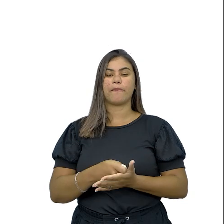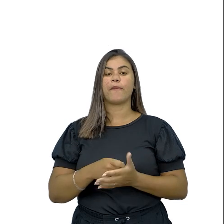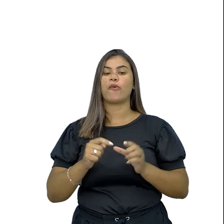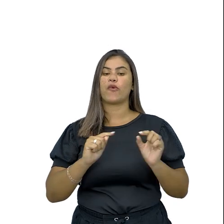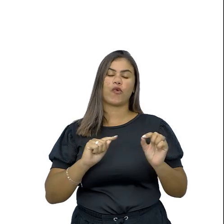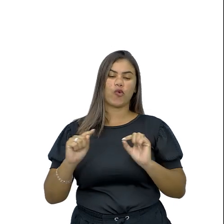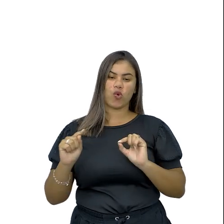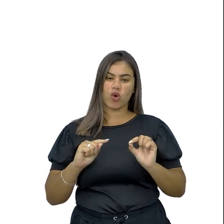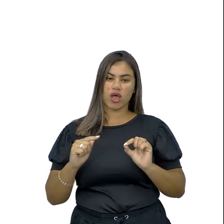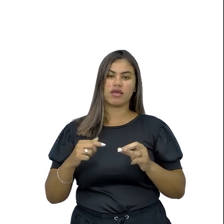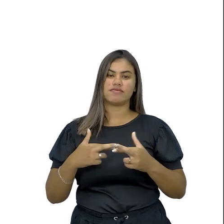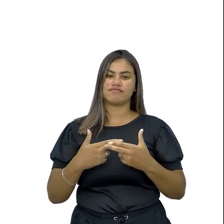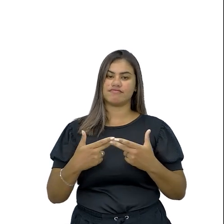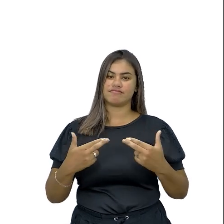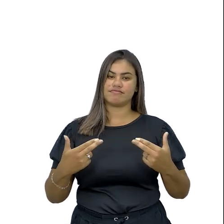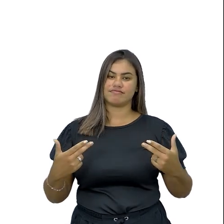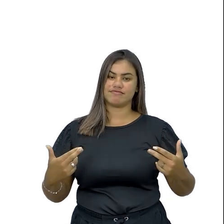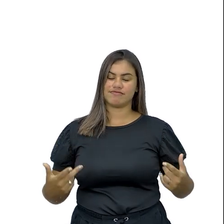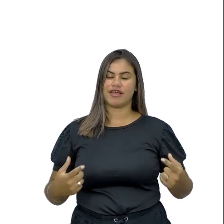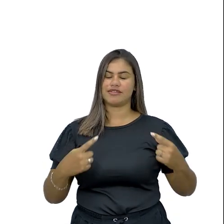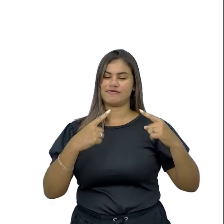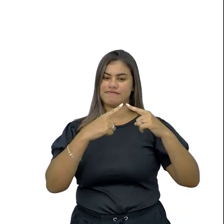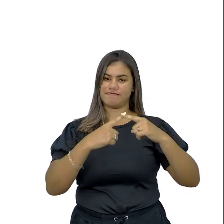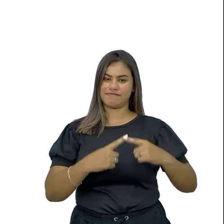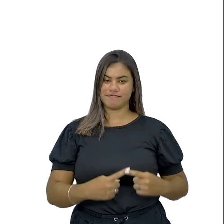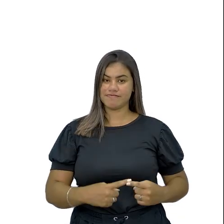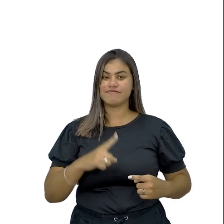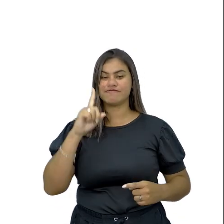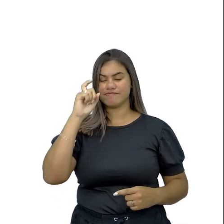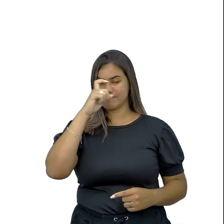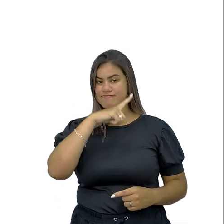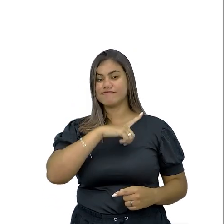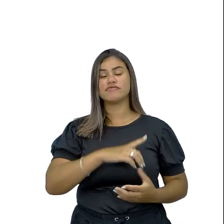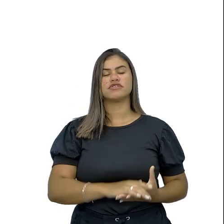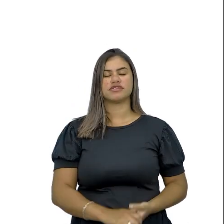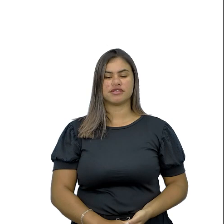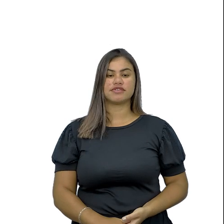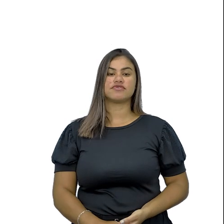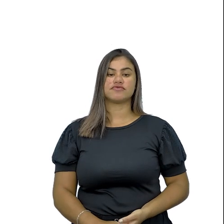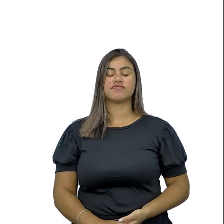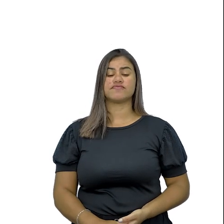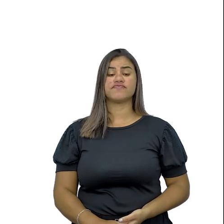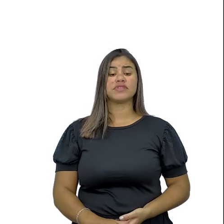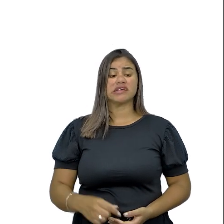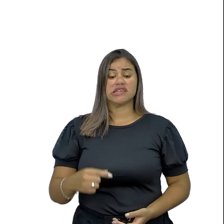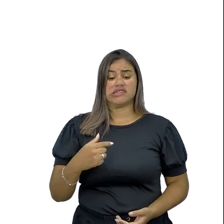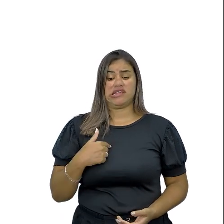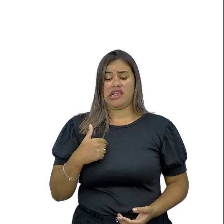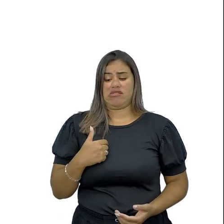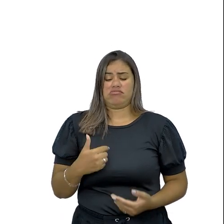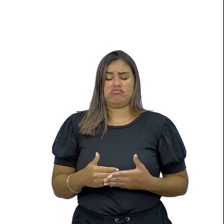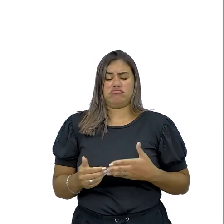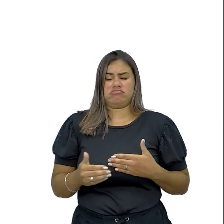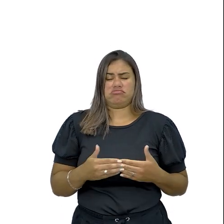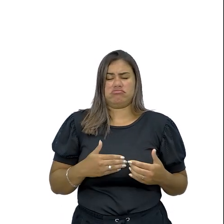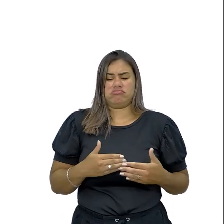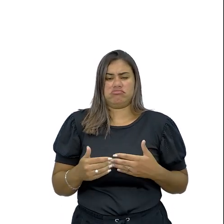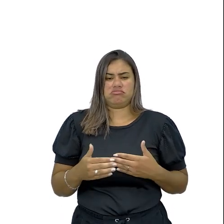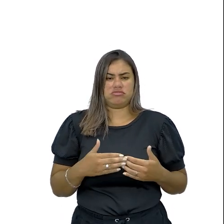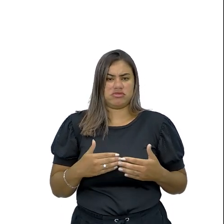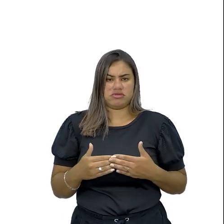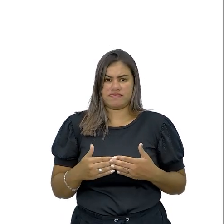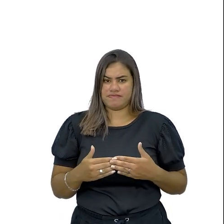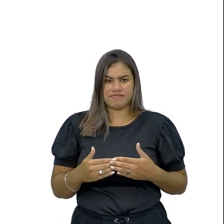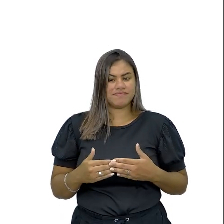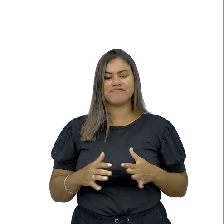uma série de desafios. Se eu negligenciar isso, eu não seria honesto com